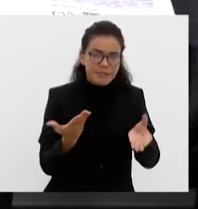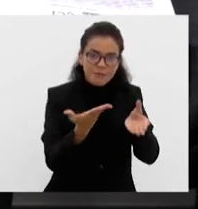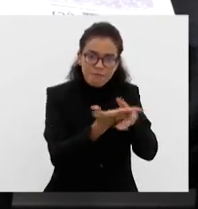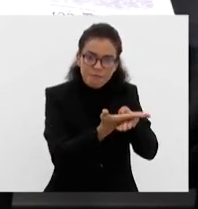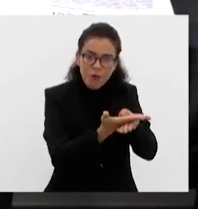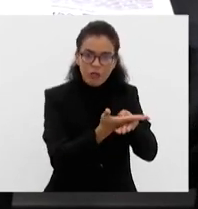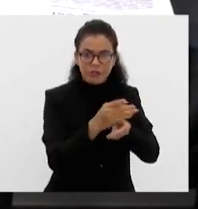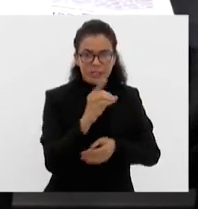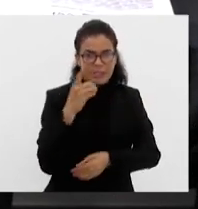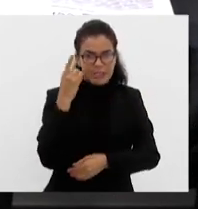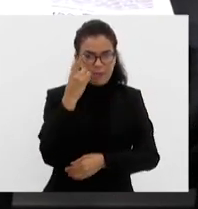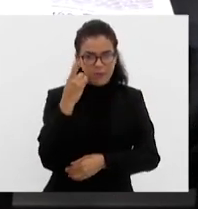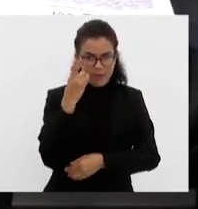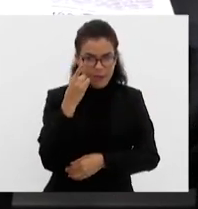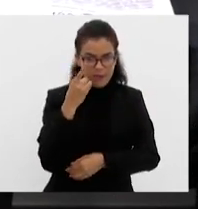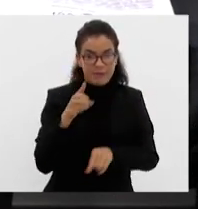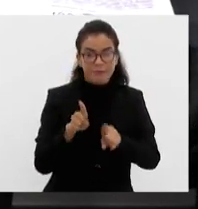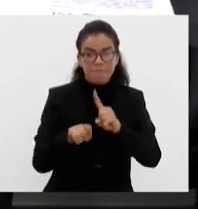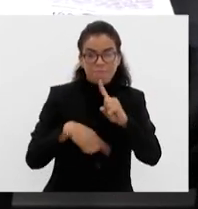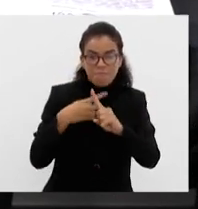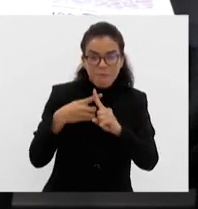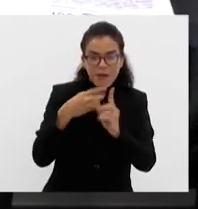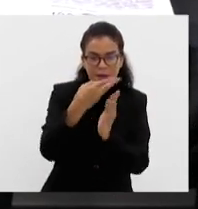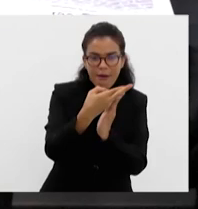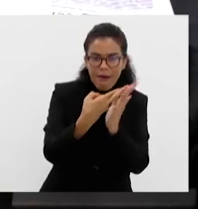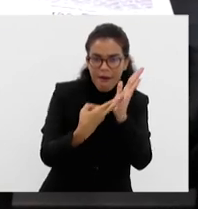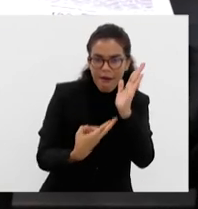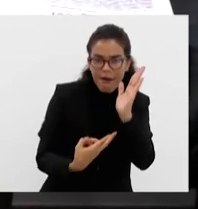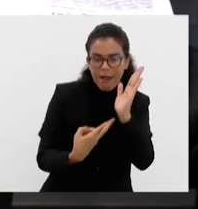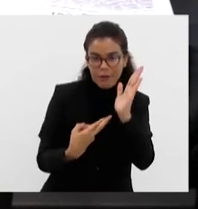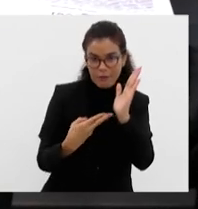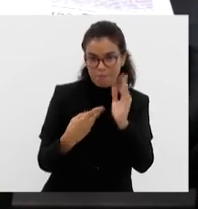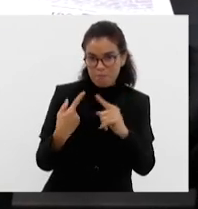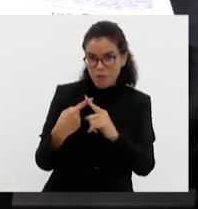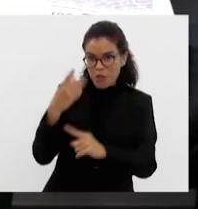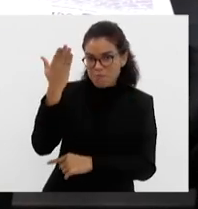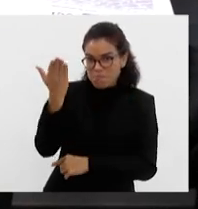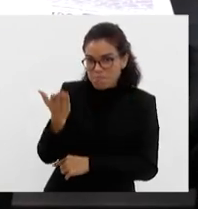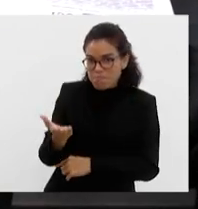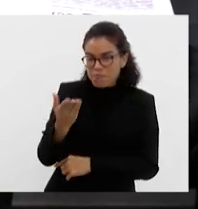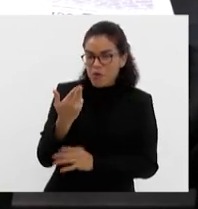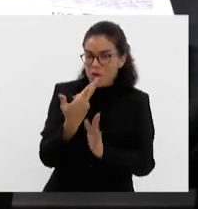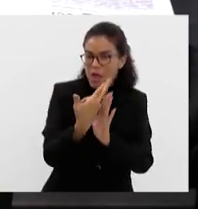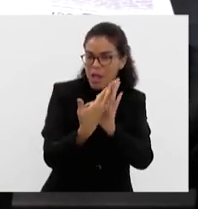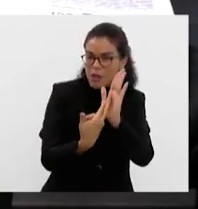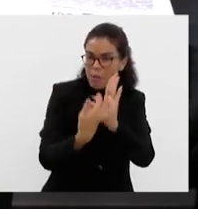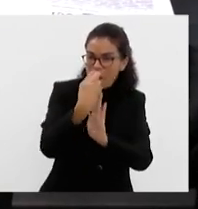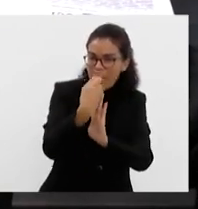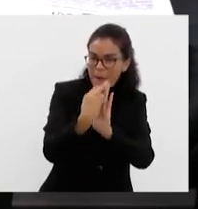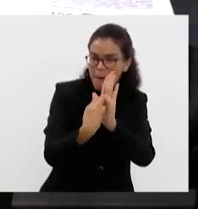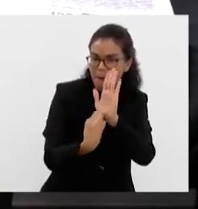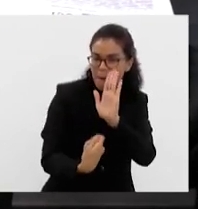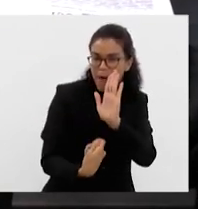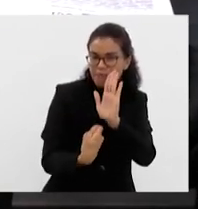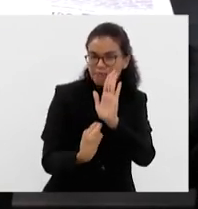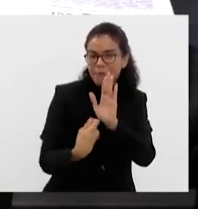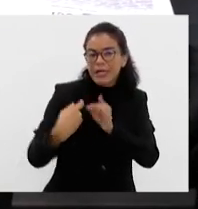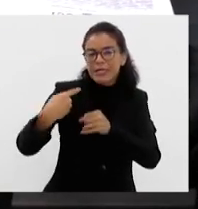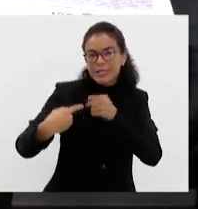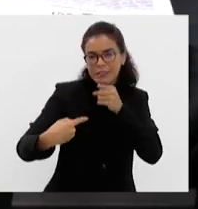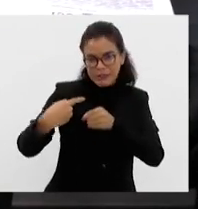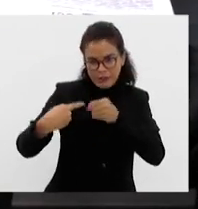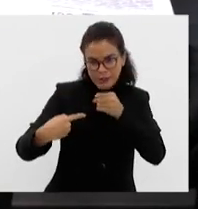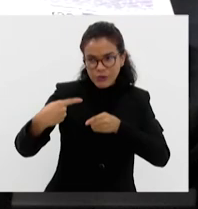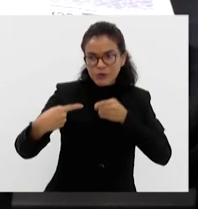se a gente ler o seu relatório, o senhor foi o relator, toda discussão é de forma. Perfeito.